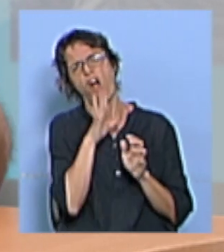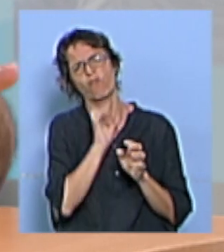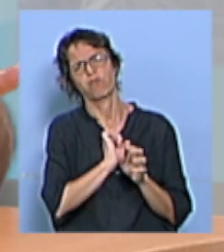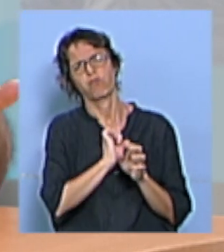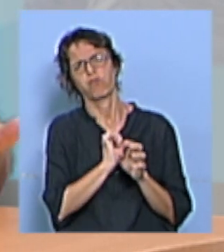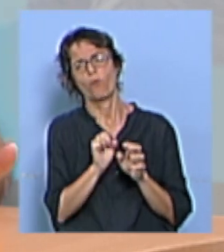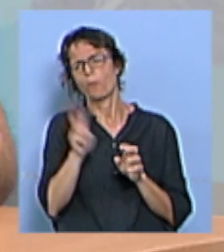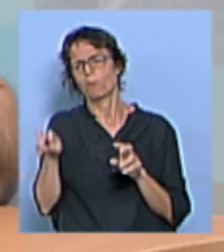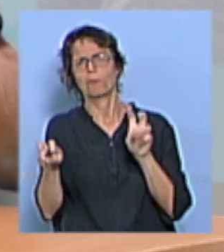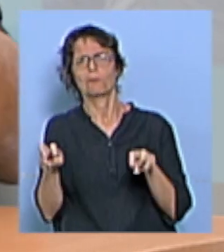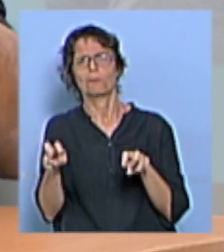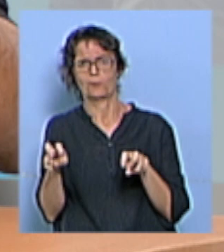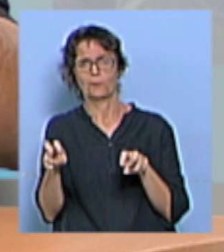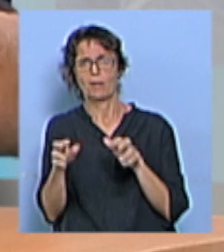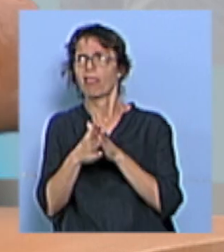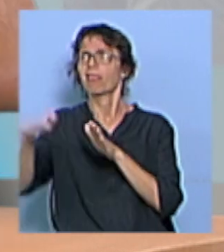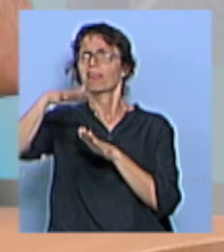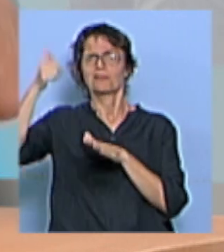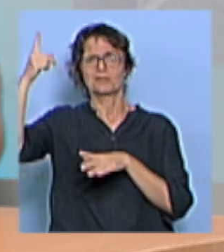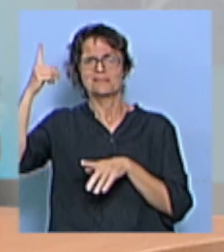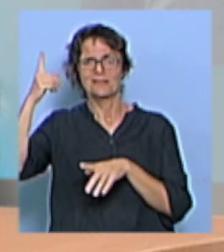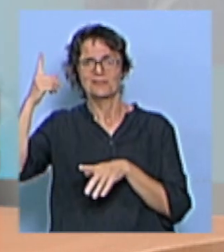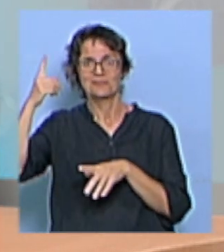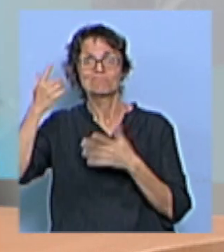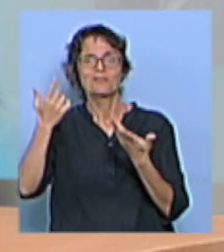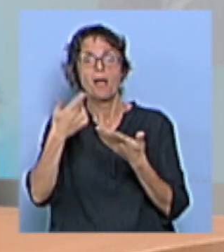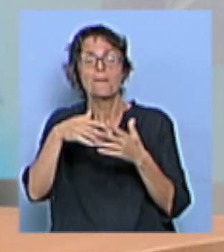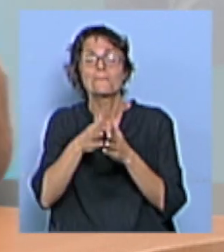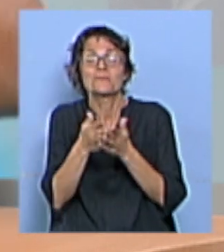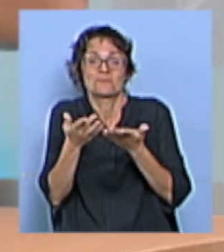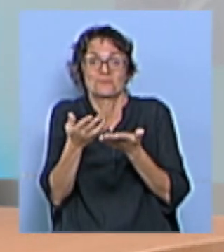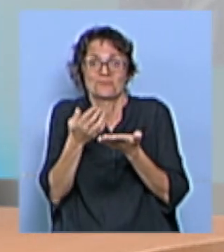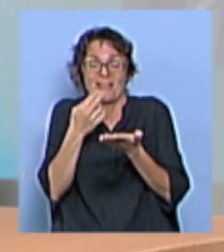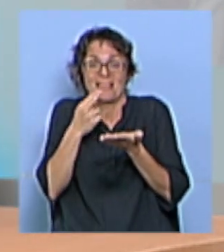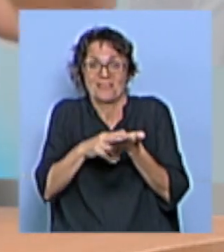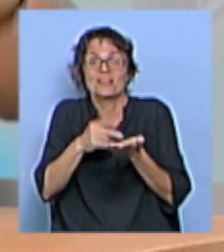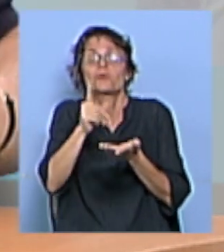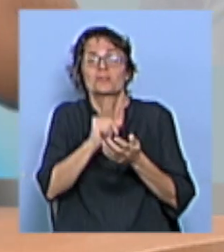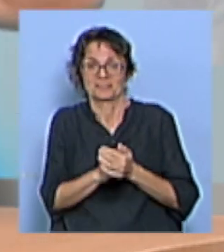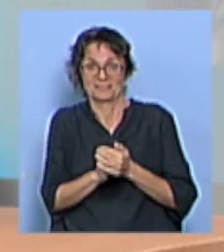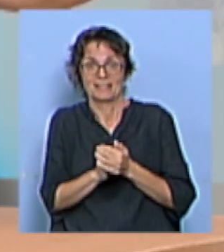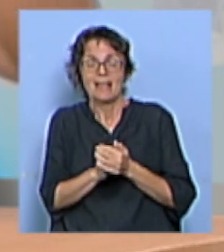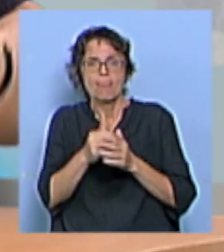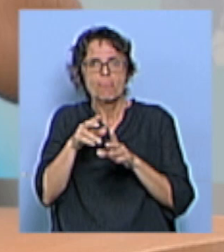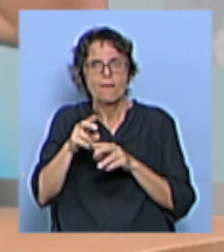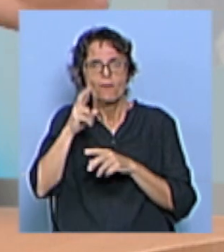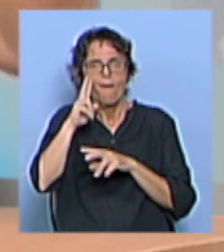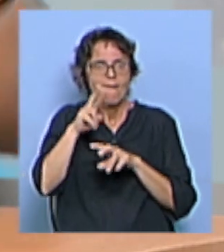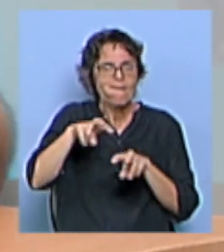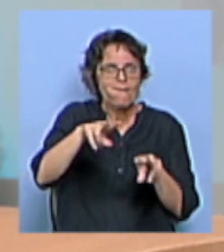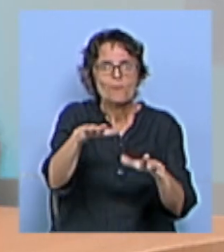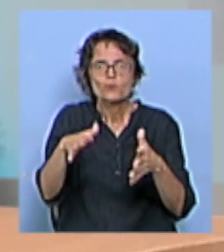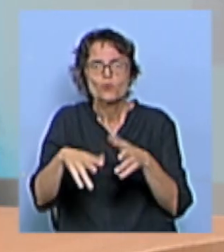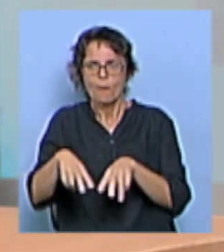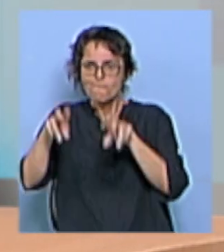lugar à tua direita e à tua esquerda. Mas no fundo, andava tudo à procura do bom lugar, do chefe, do